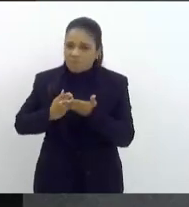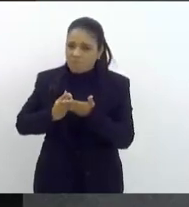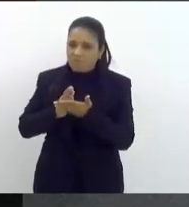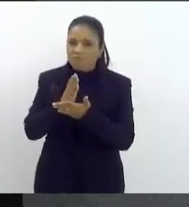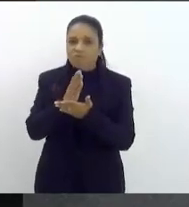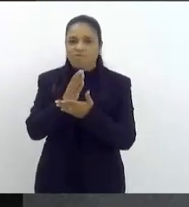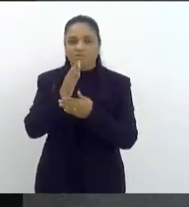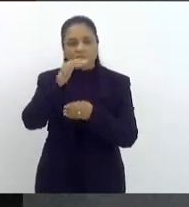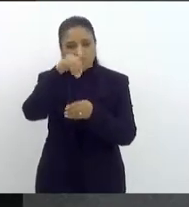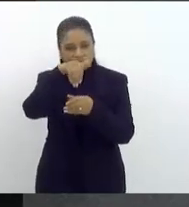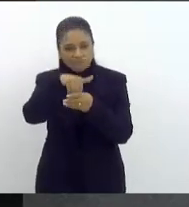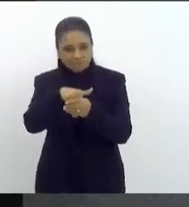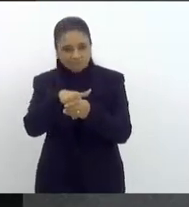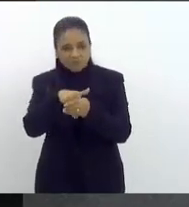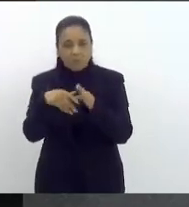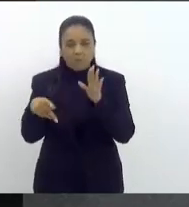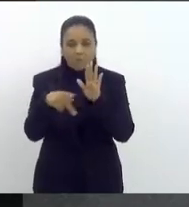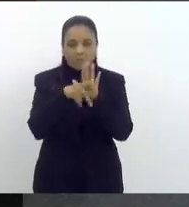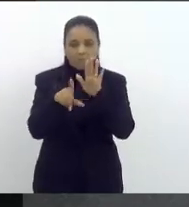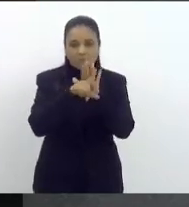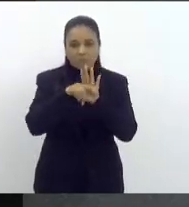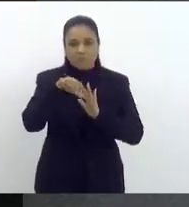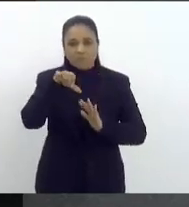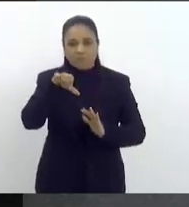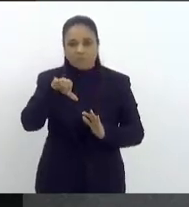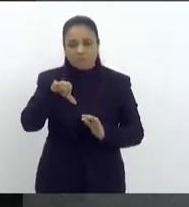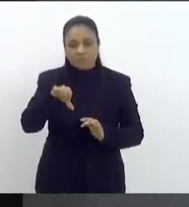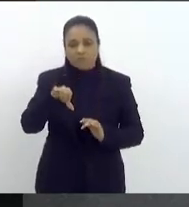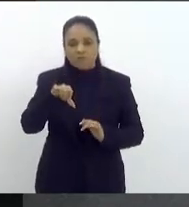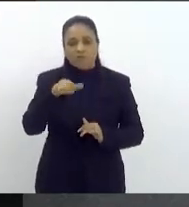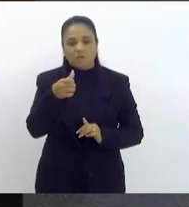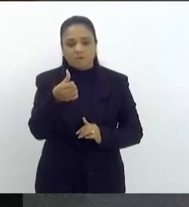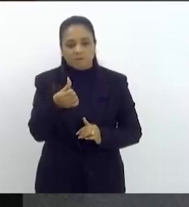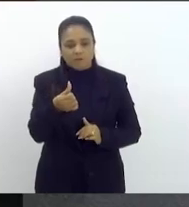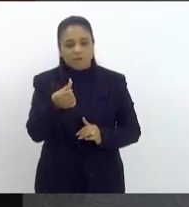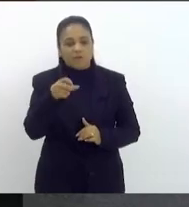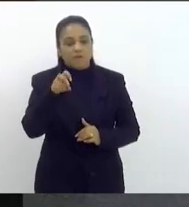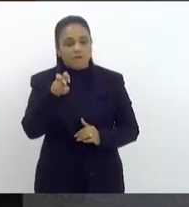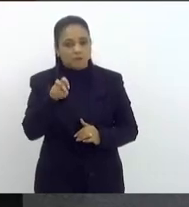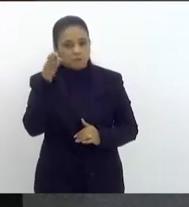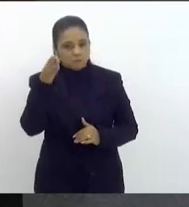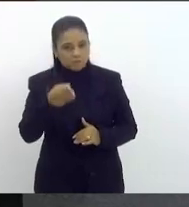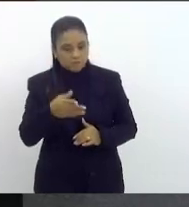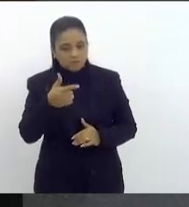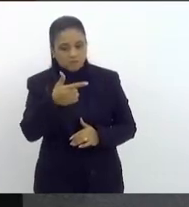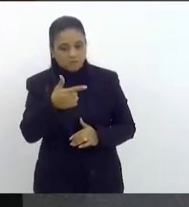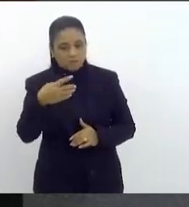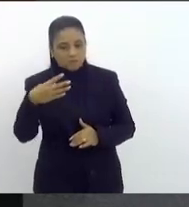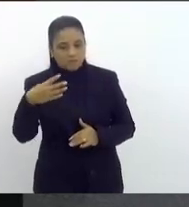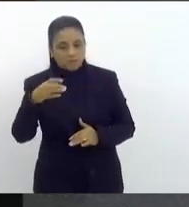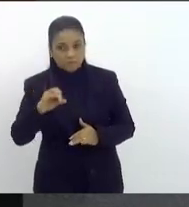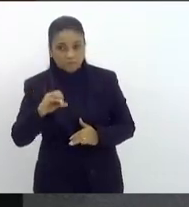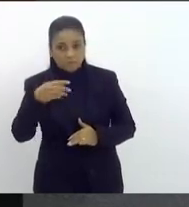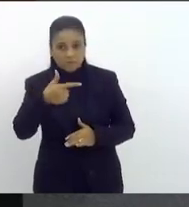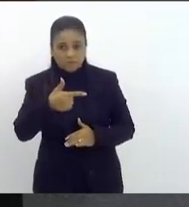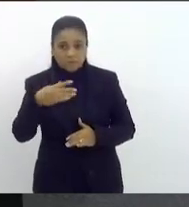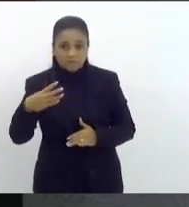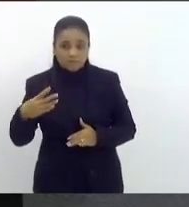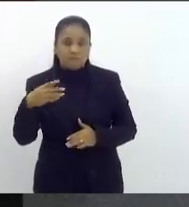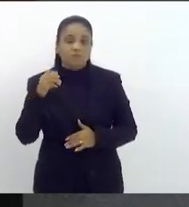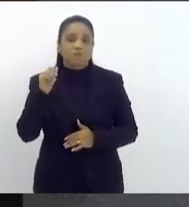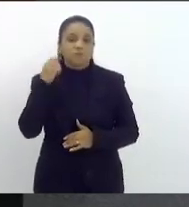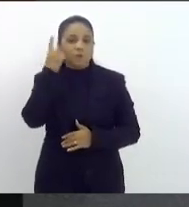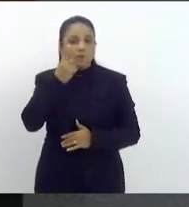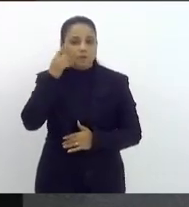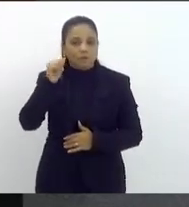ao projeto de lei 965 de 2023 de autoria do deputado Anderson Moraes Aliás já tinha pedido uma